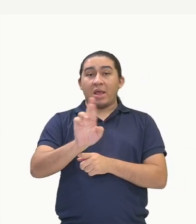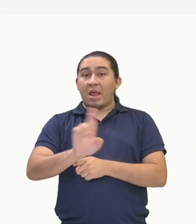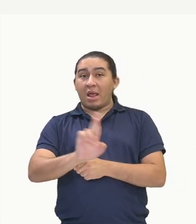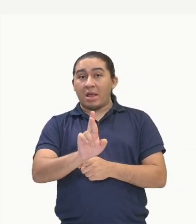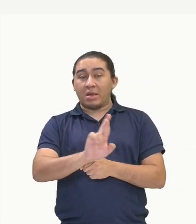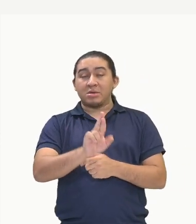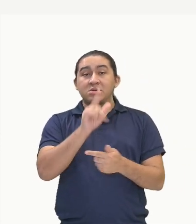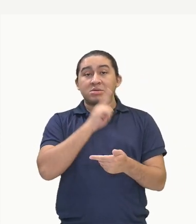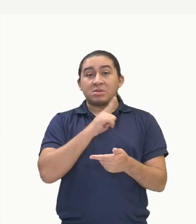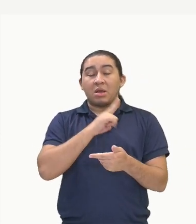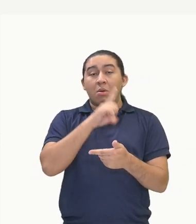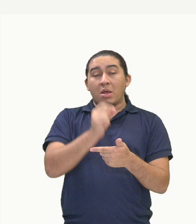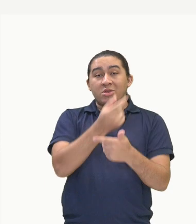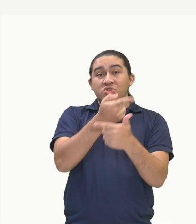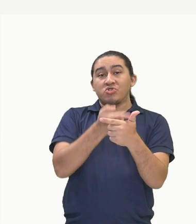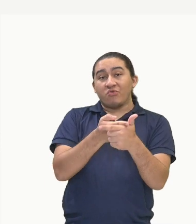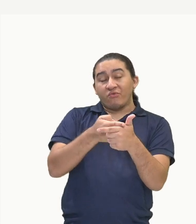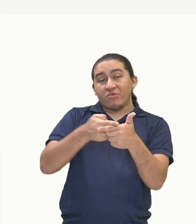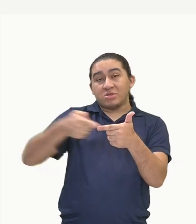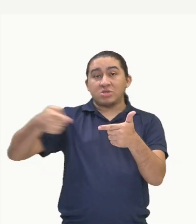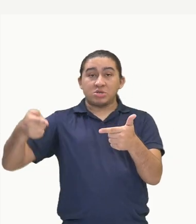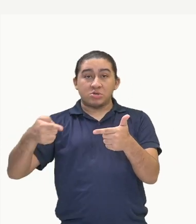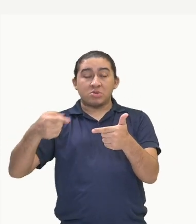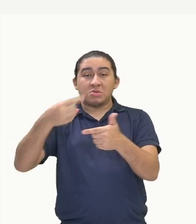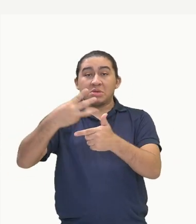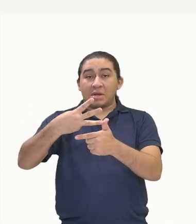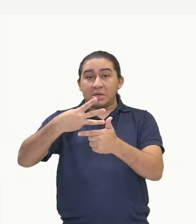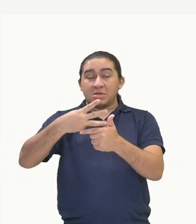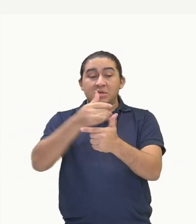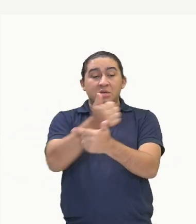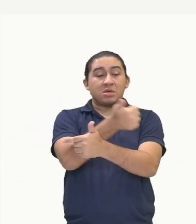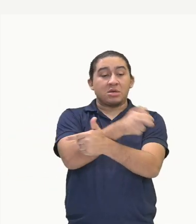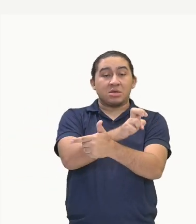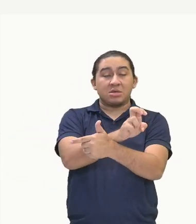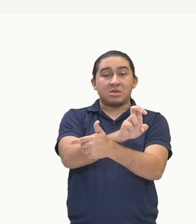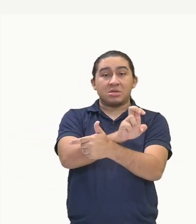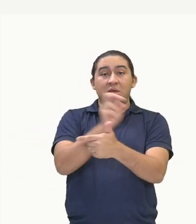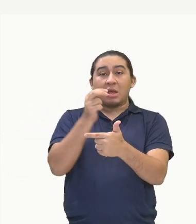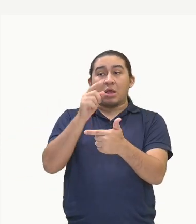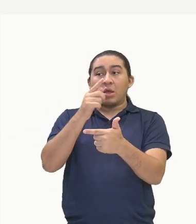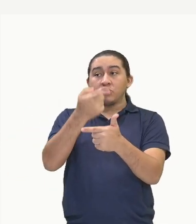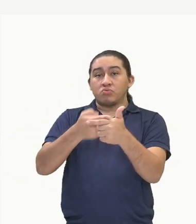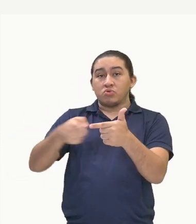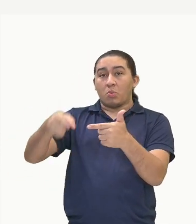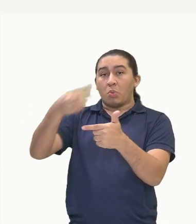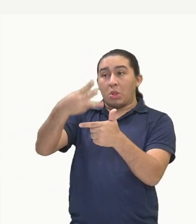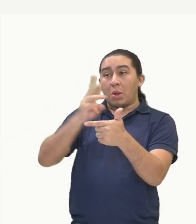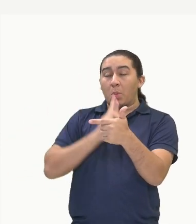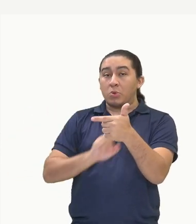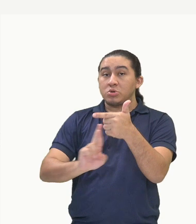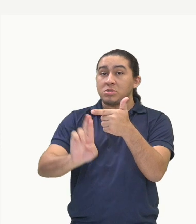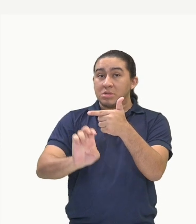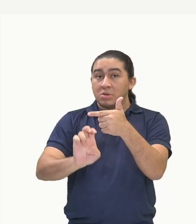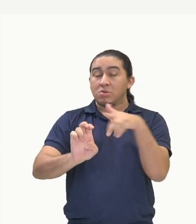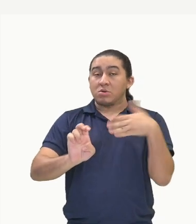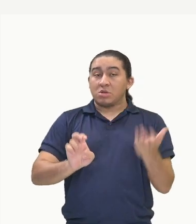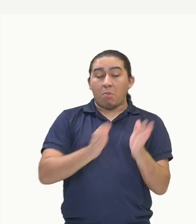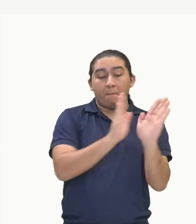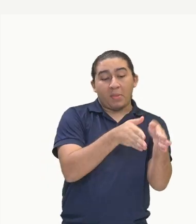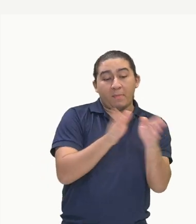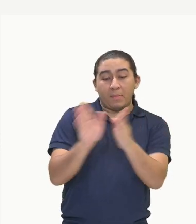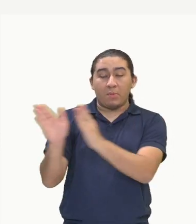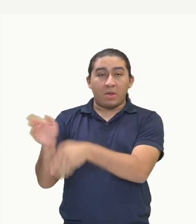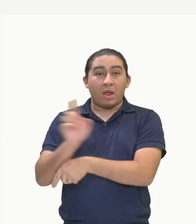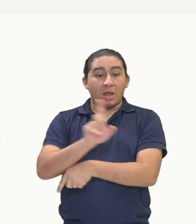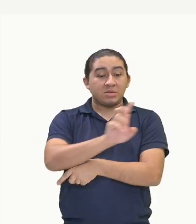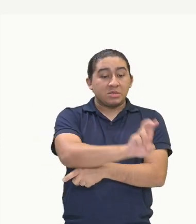partes iguais, dá quanto em cada parte? Ora, professora, dá 5. Então, cada partezinha dessa é